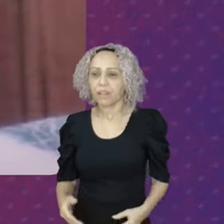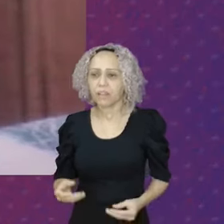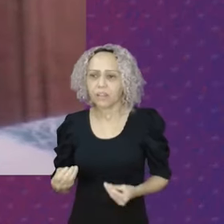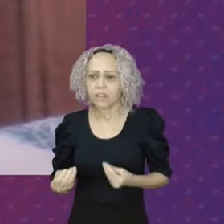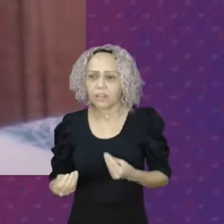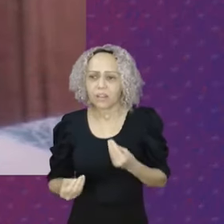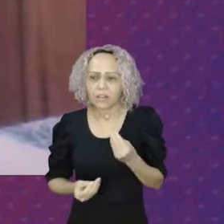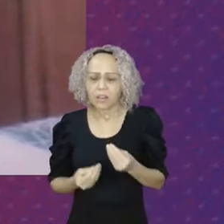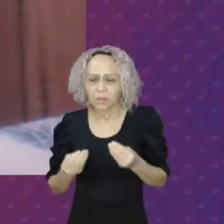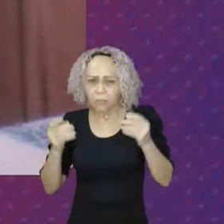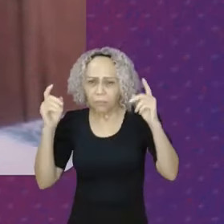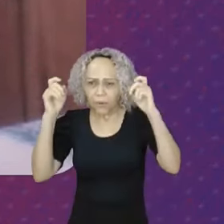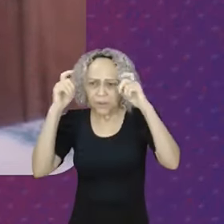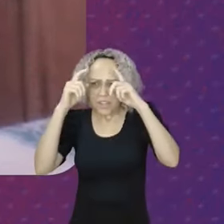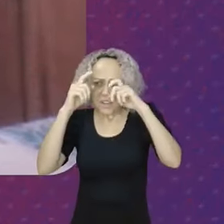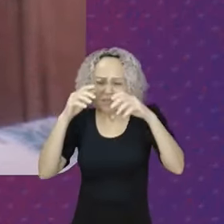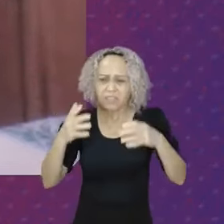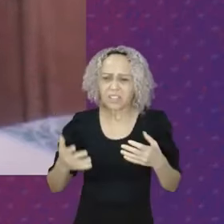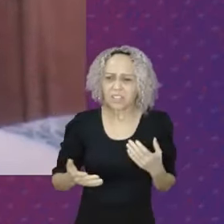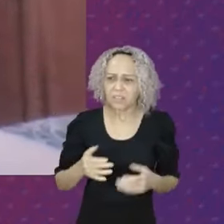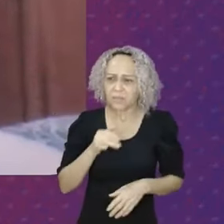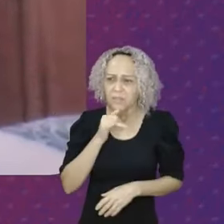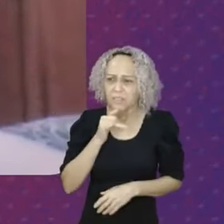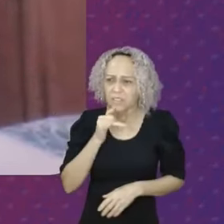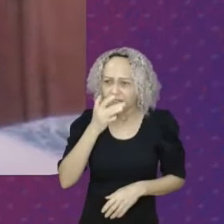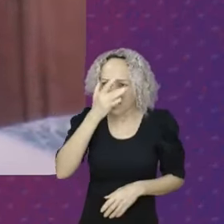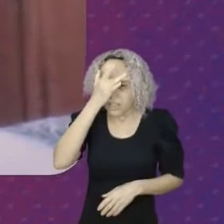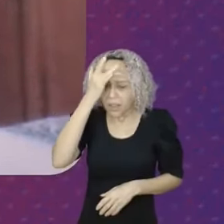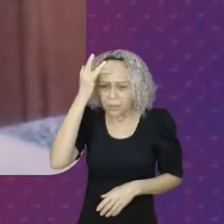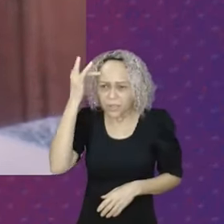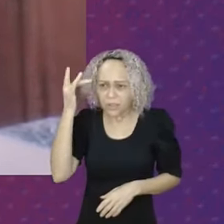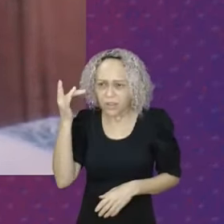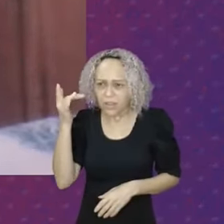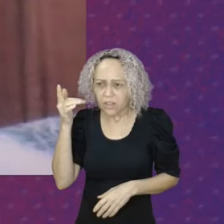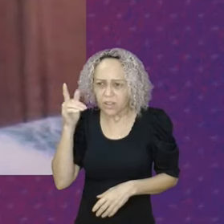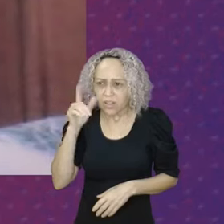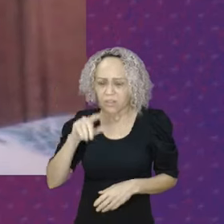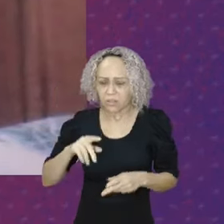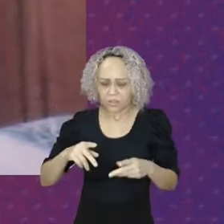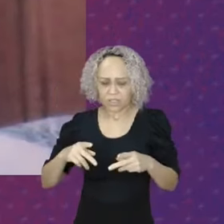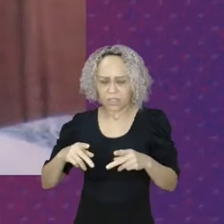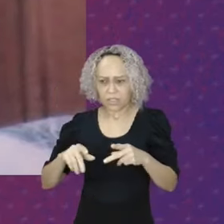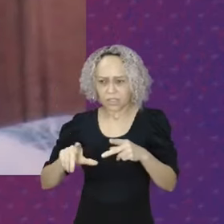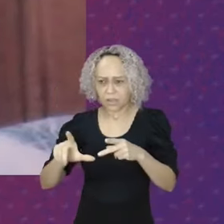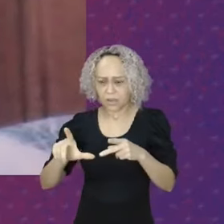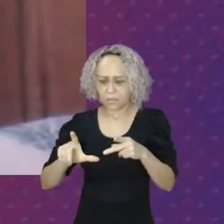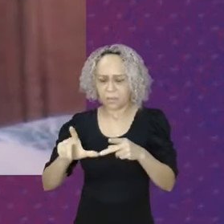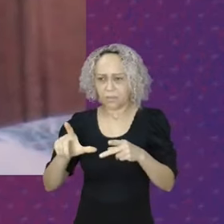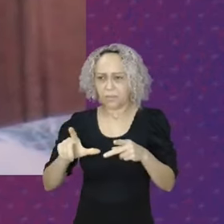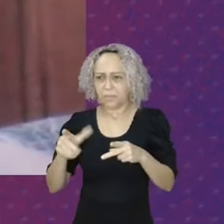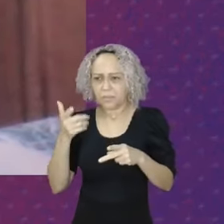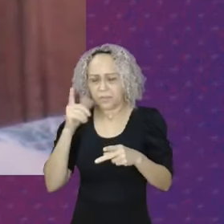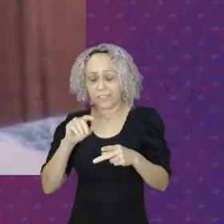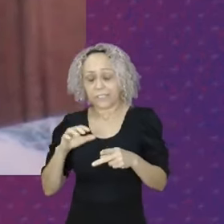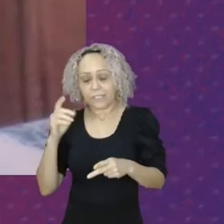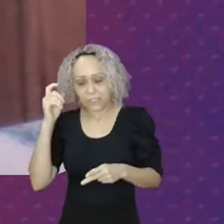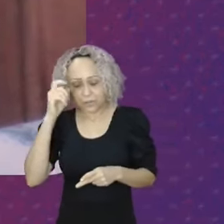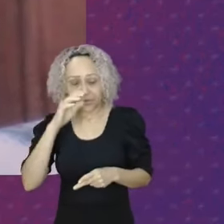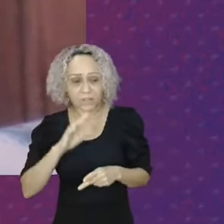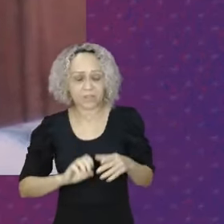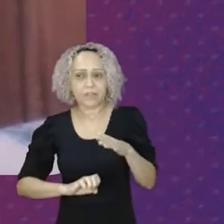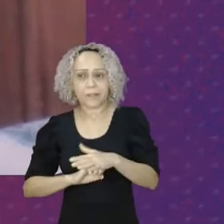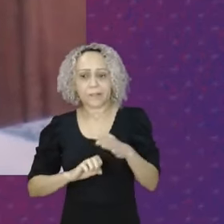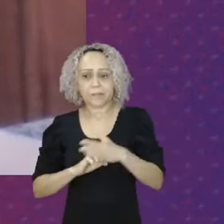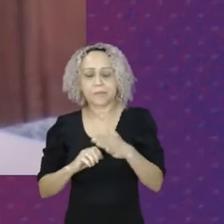muito difícil das pessoas conseguirem passagem as empresas deos fazem de tudo para não dar essa passagem Nós também temos a isenção de produtos alguns